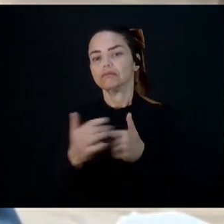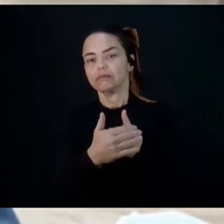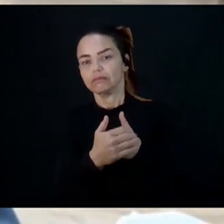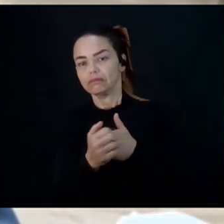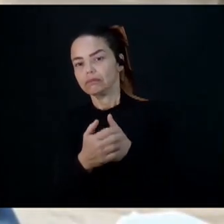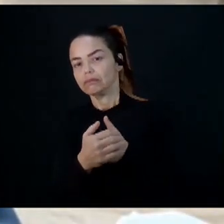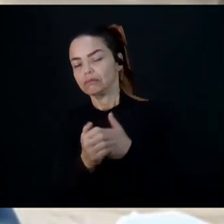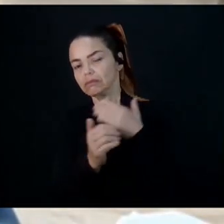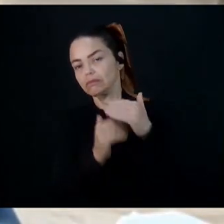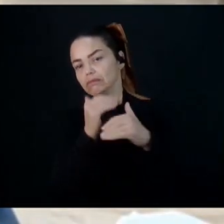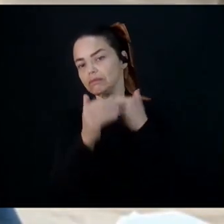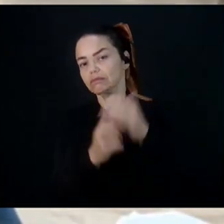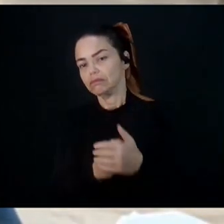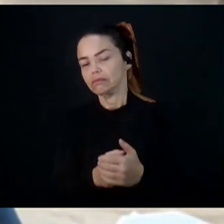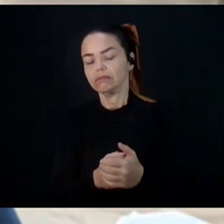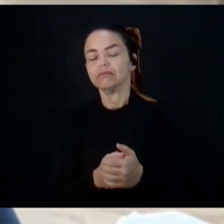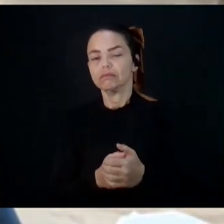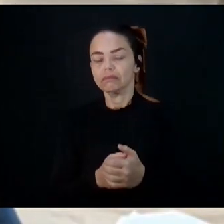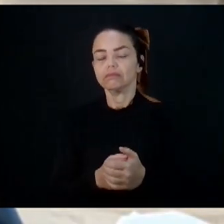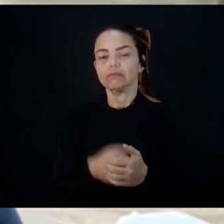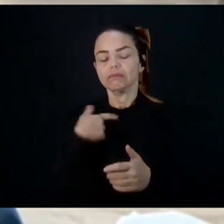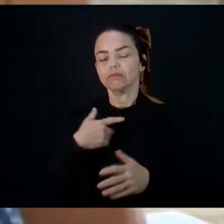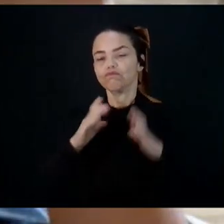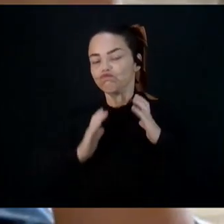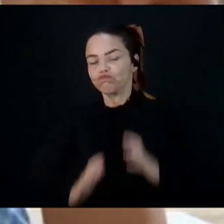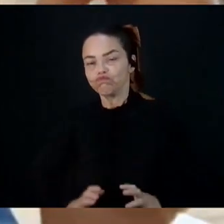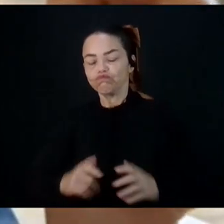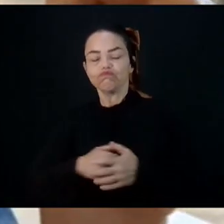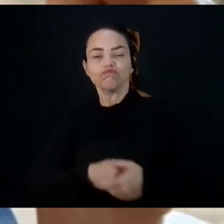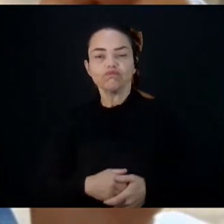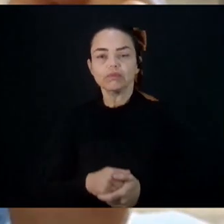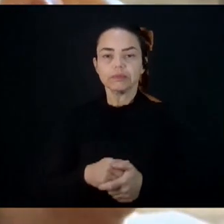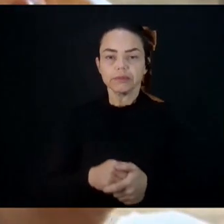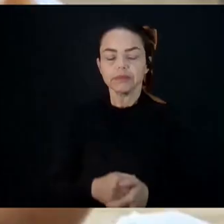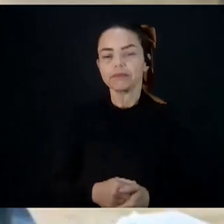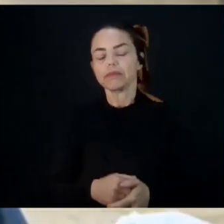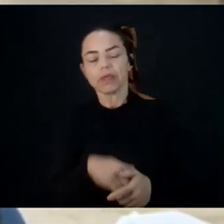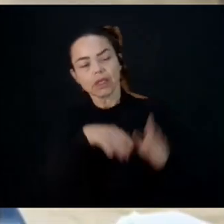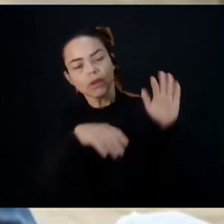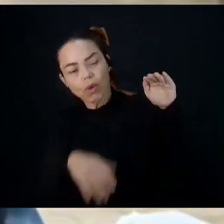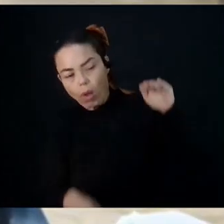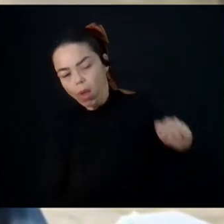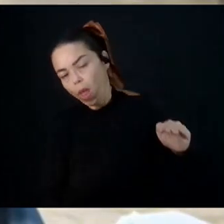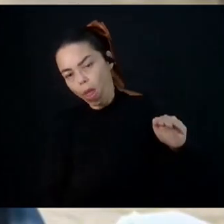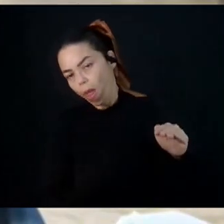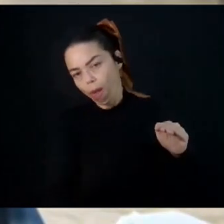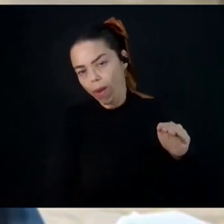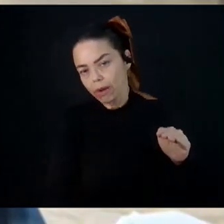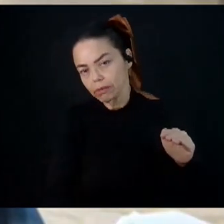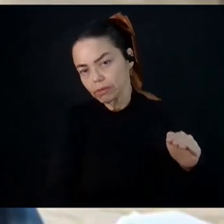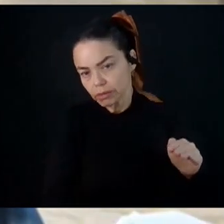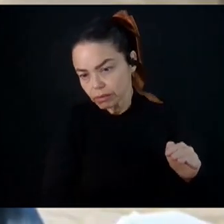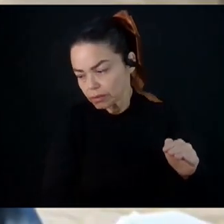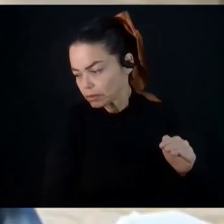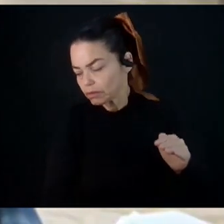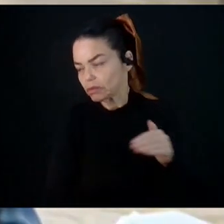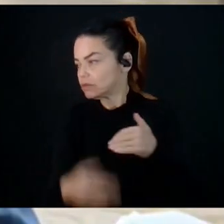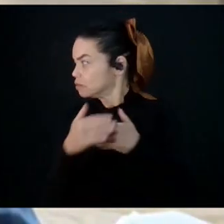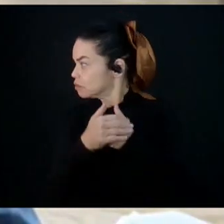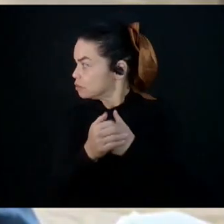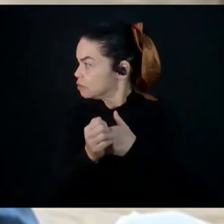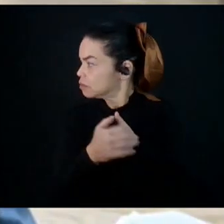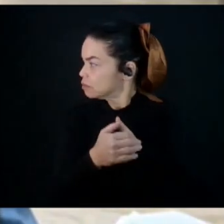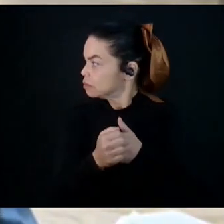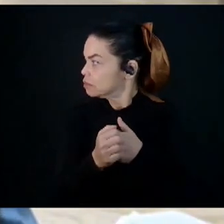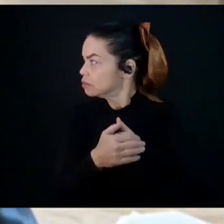é tão grande, o comportamento daquela criança, né, gera um afeto tão grande que eles